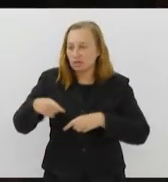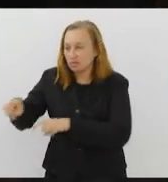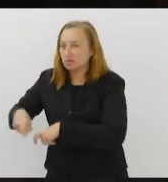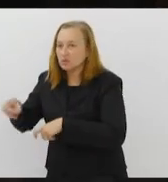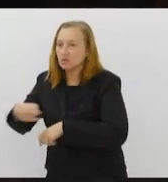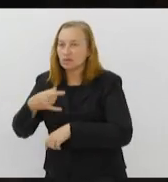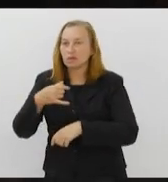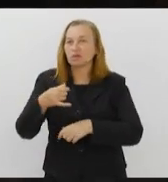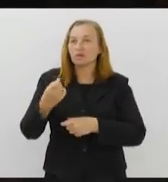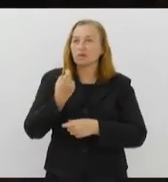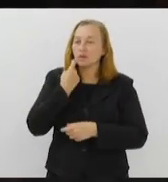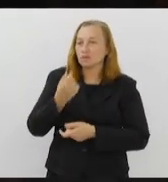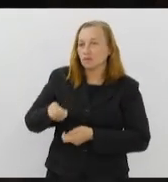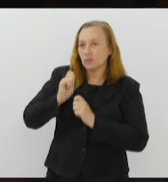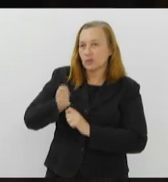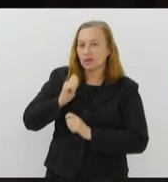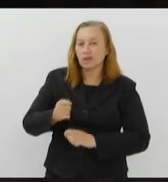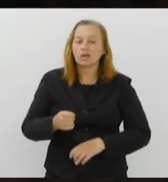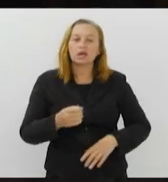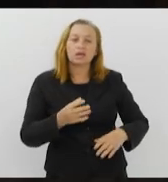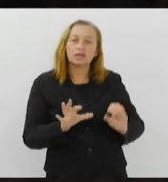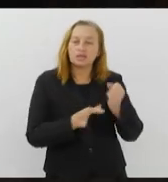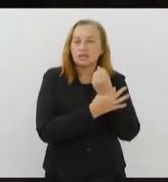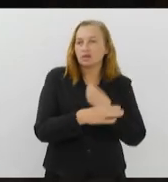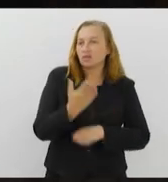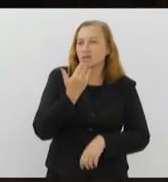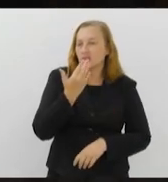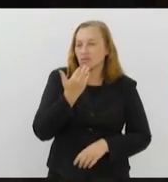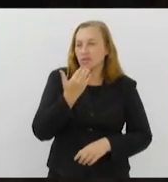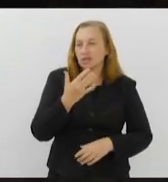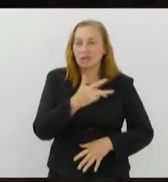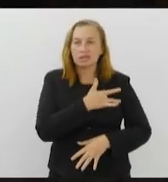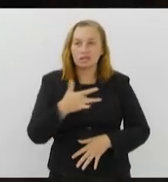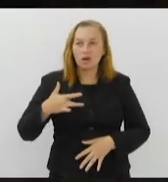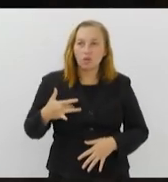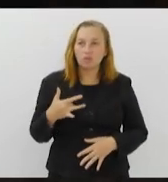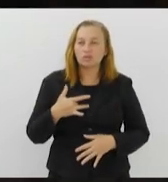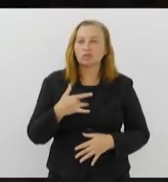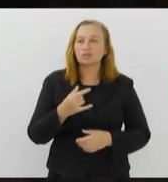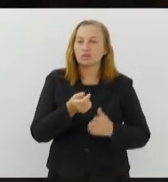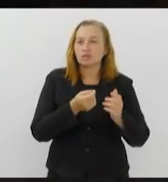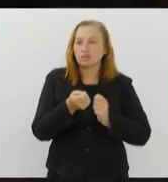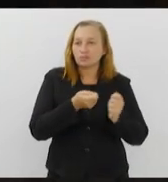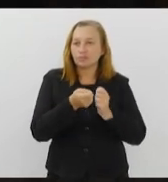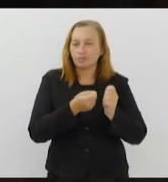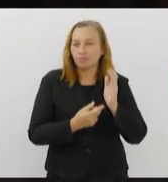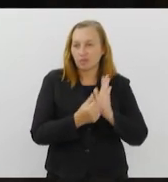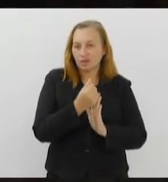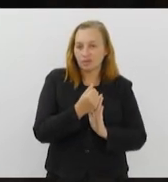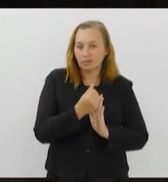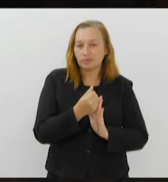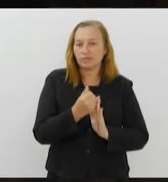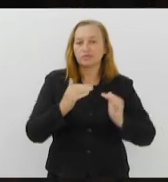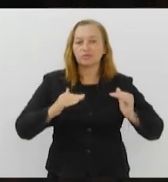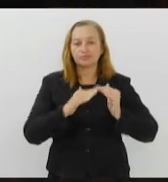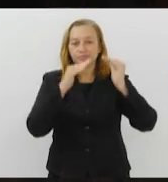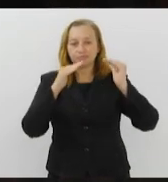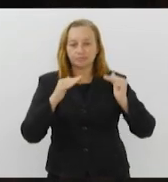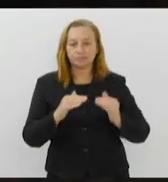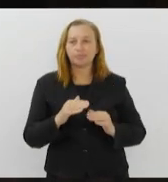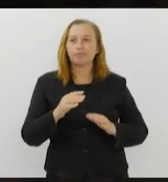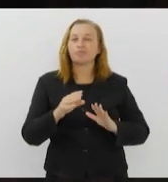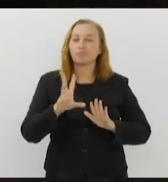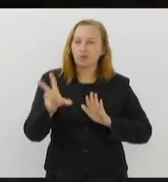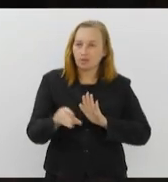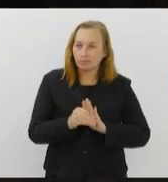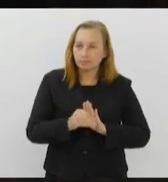favorável. De segurança alimentar, favorável. Saúde, favorável. Orçamento, fiscalização financeira e controle, favorável, com